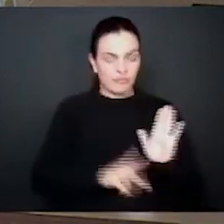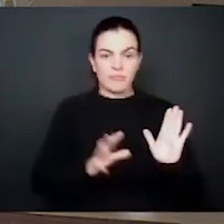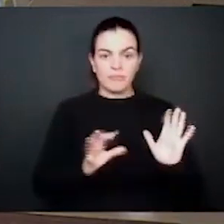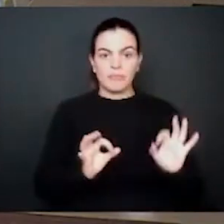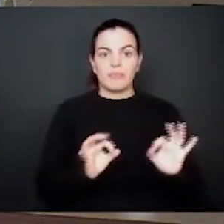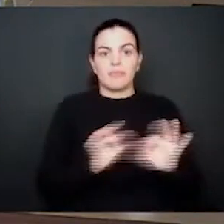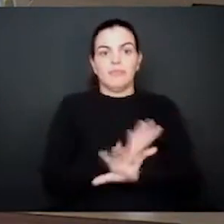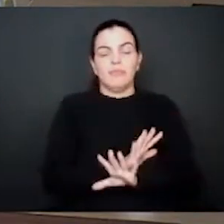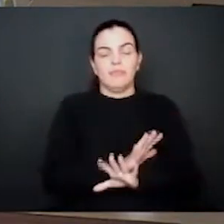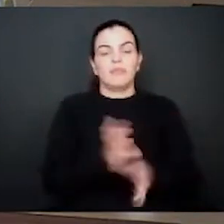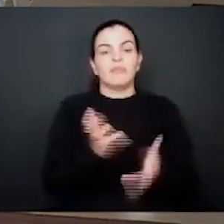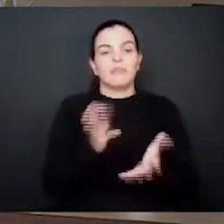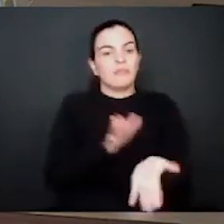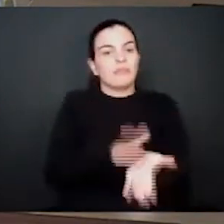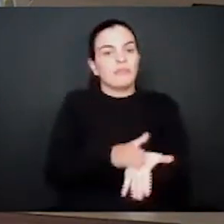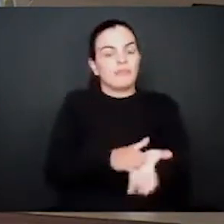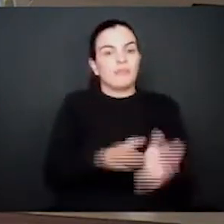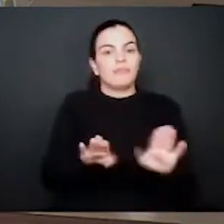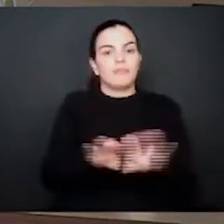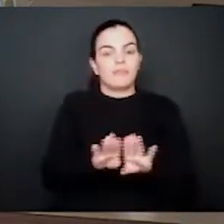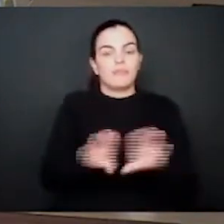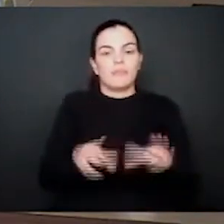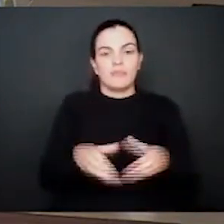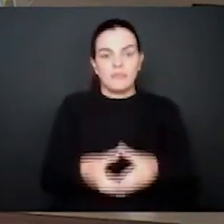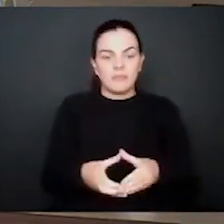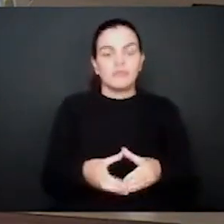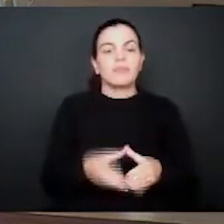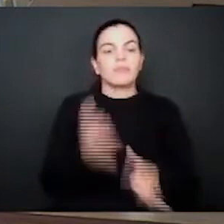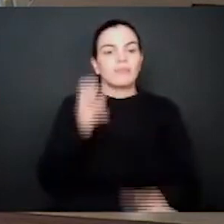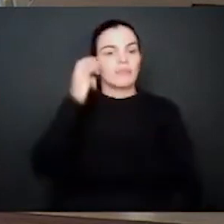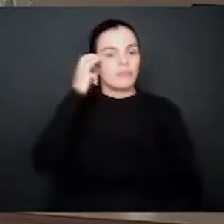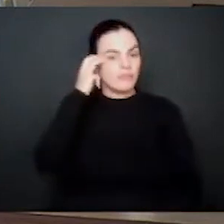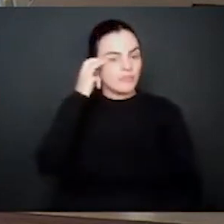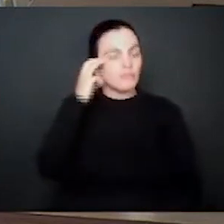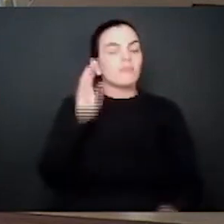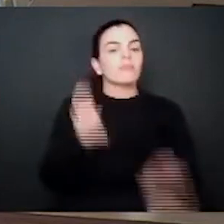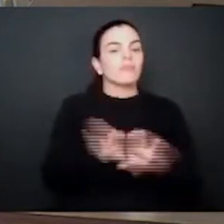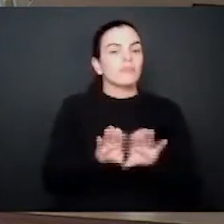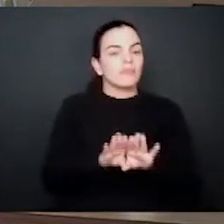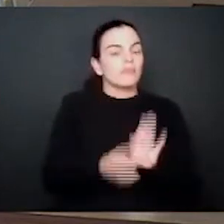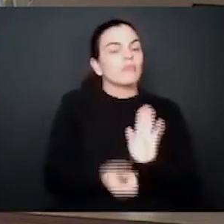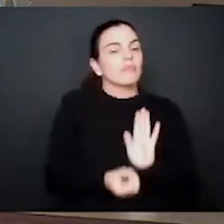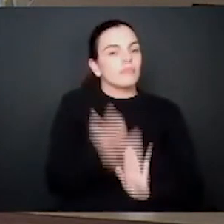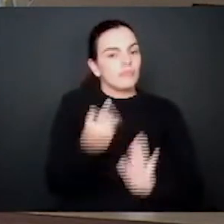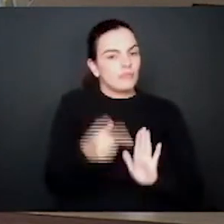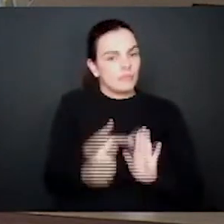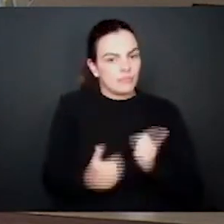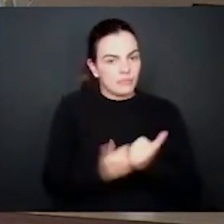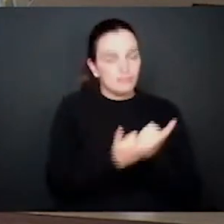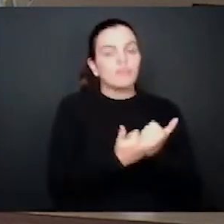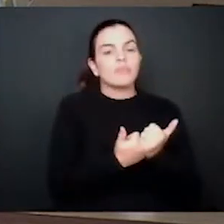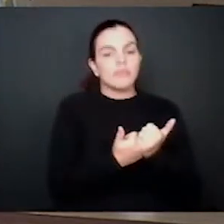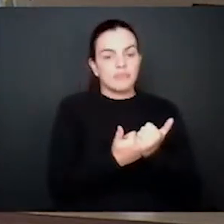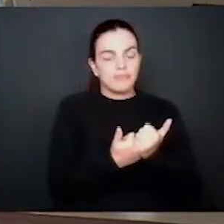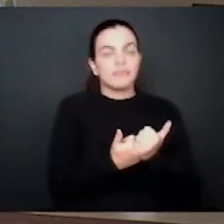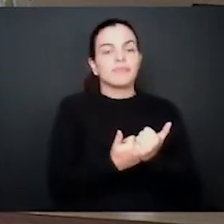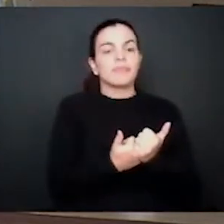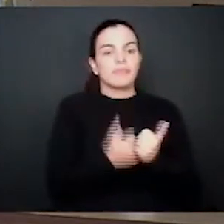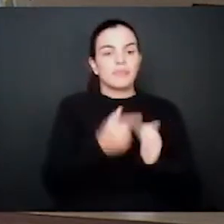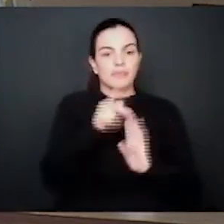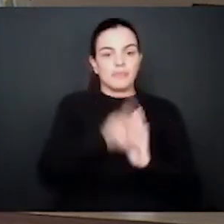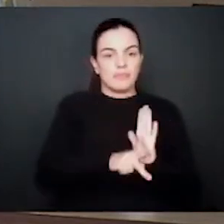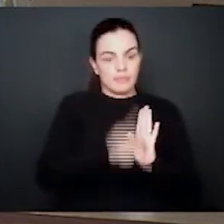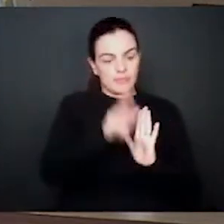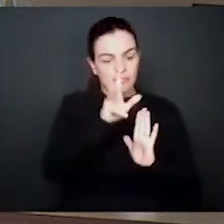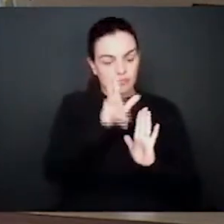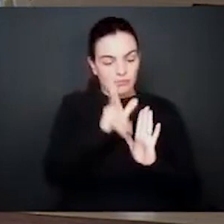aqui também a equipe do vereador Dalton, Mariel, que certamente ajudou na elaboração desse documento. É um projeto super completo e que